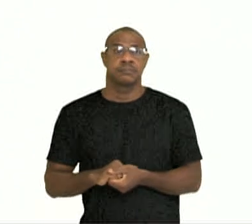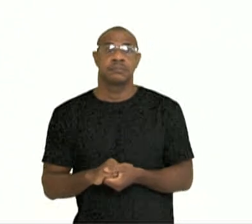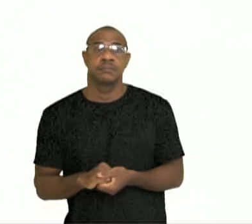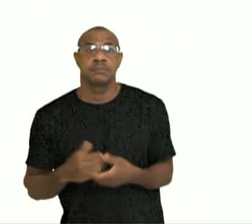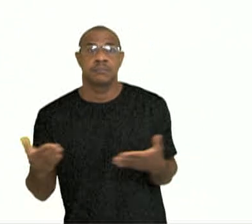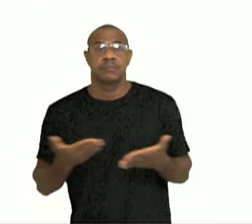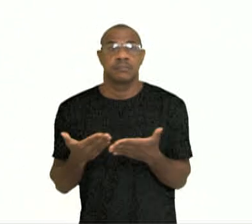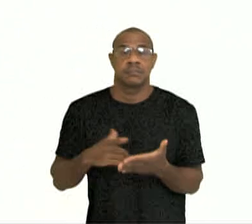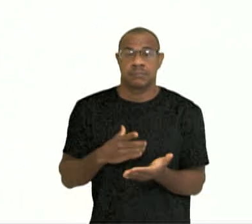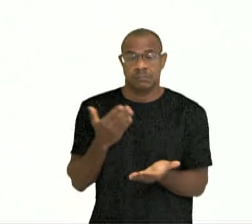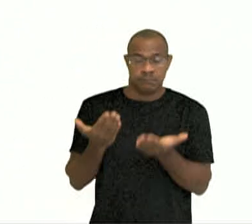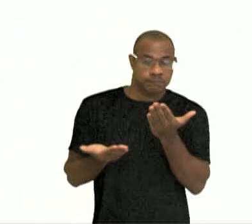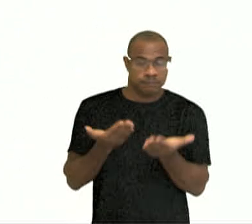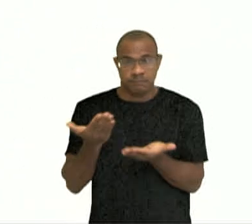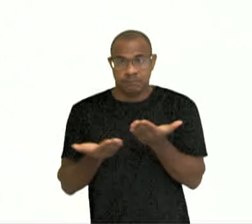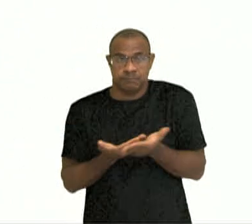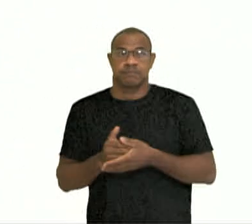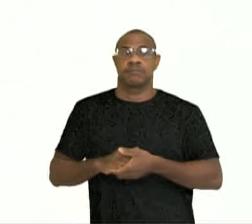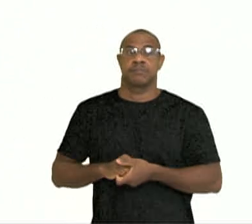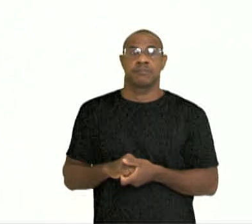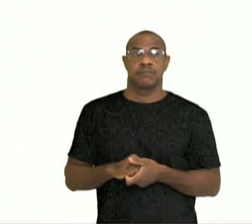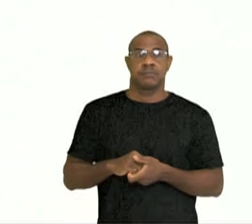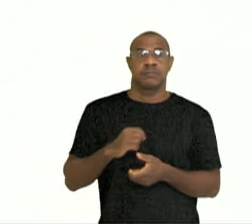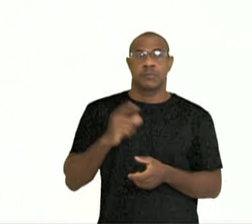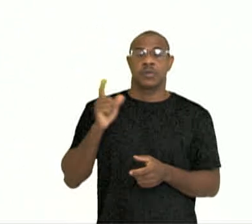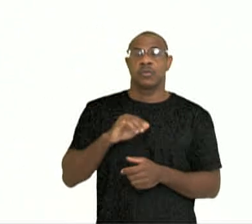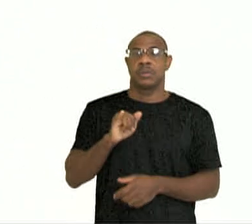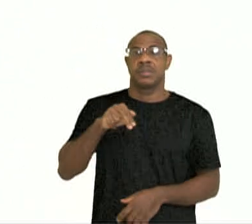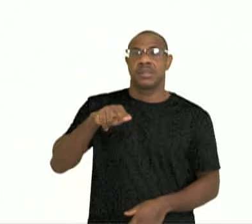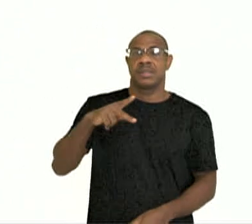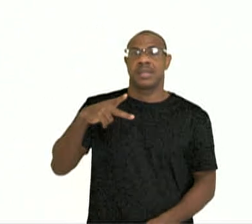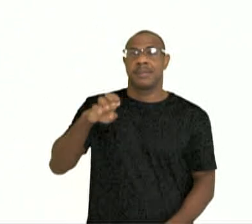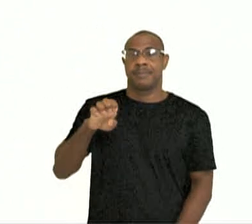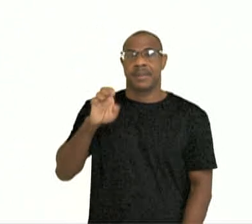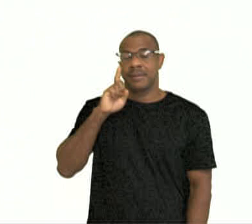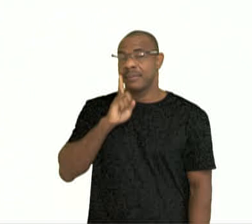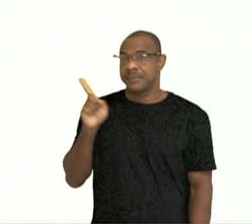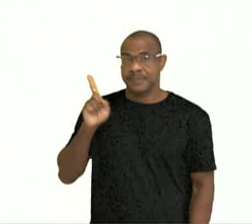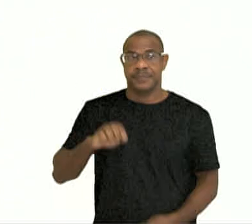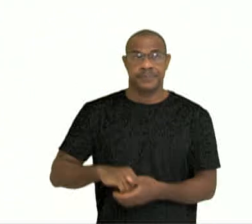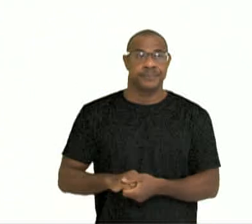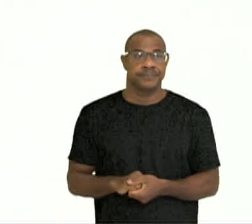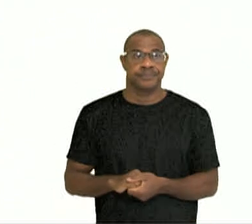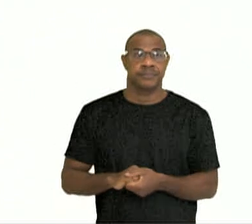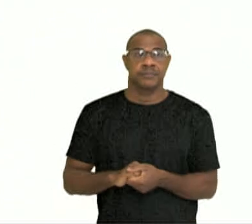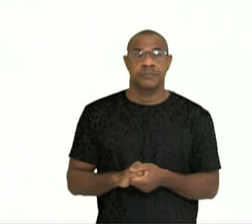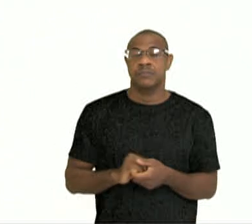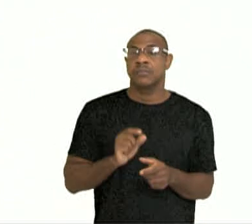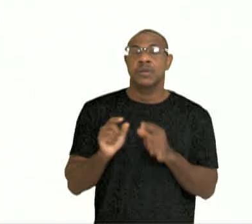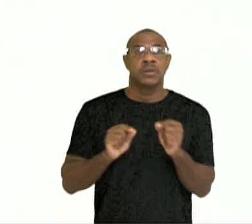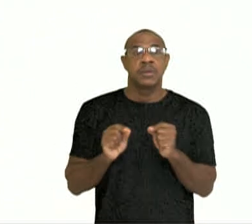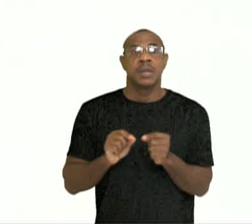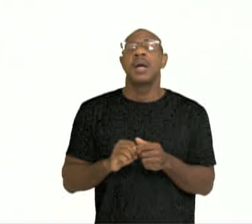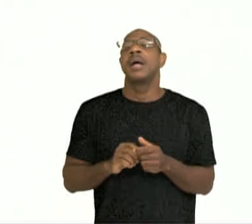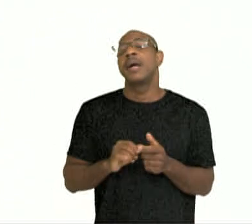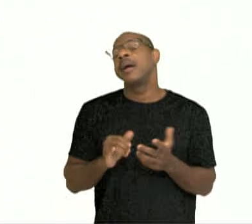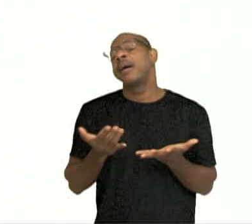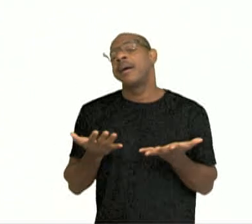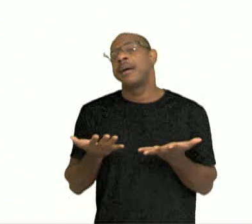acordo com o balanço do Instituto Nacional de Estudos e Pesquisas Educacionais Anísio Teixeira, INEP,